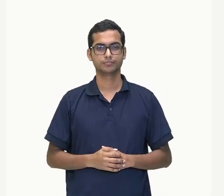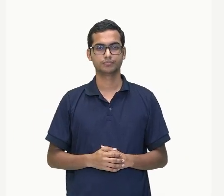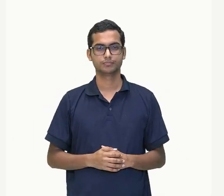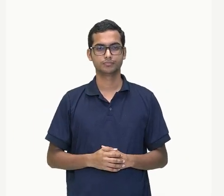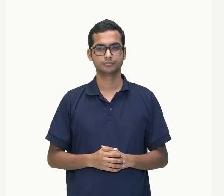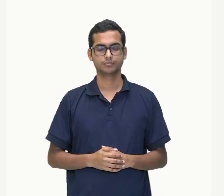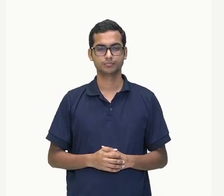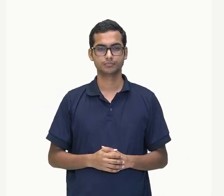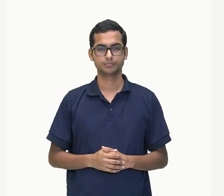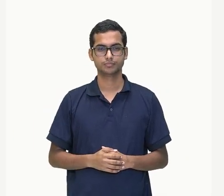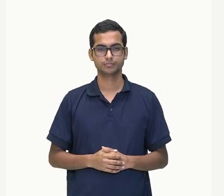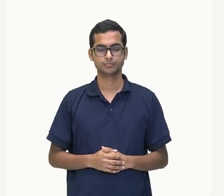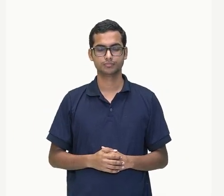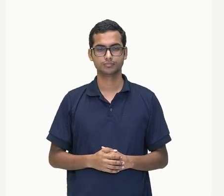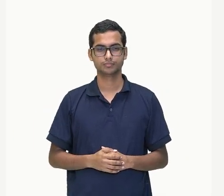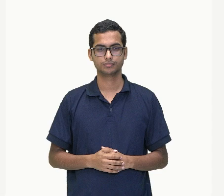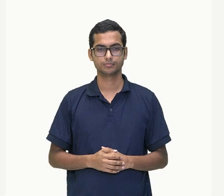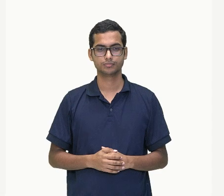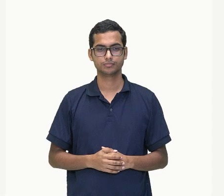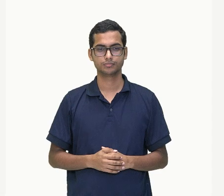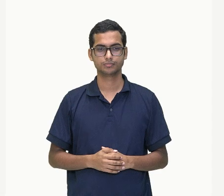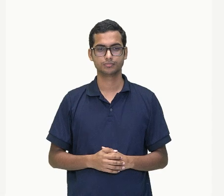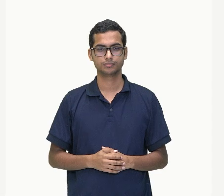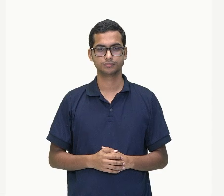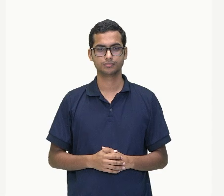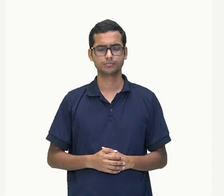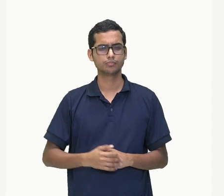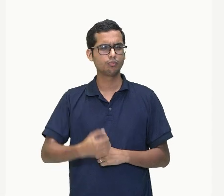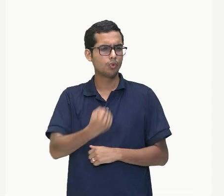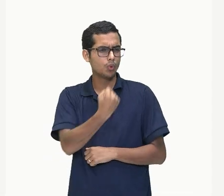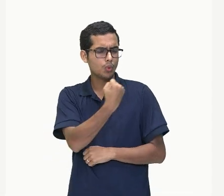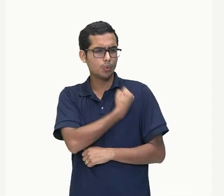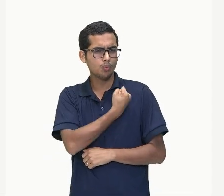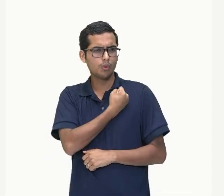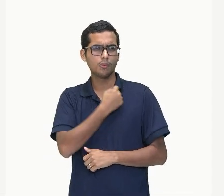gente sabe que um número ele é divisível